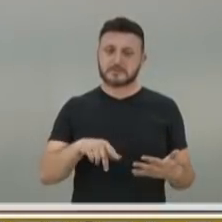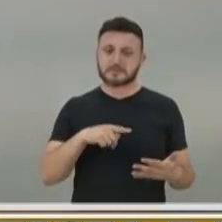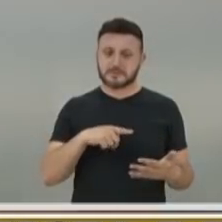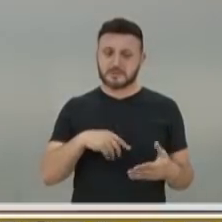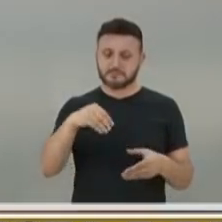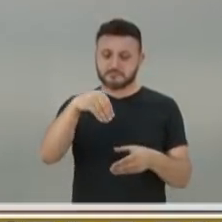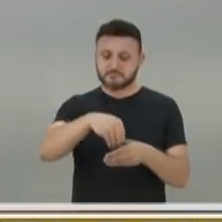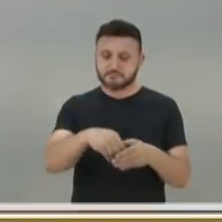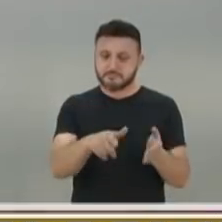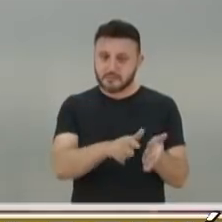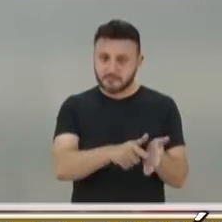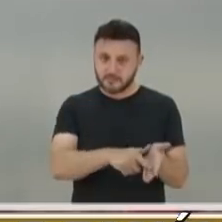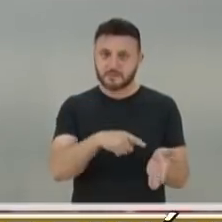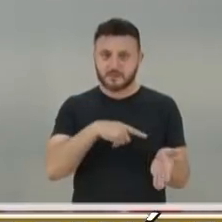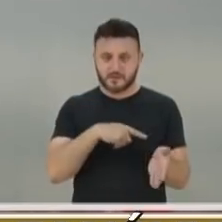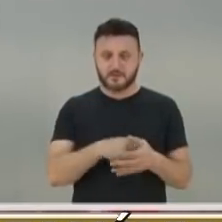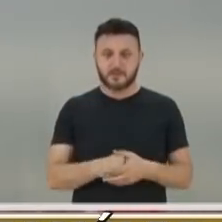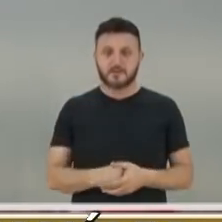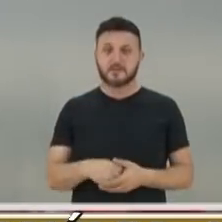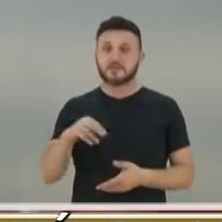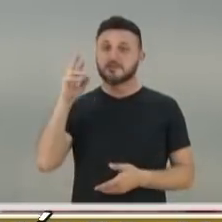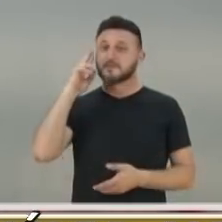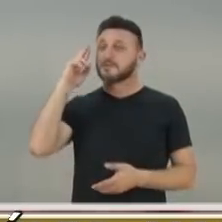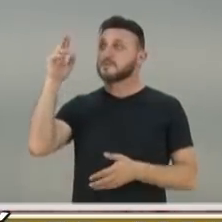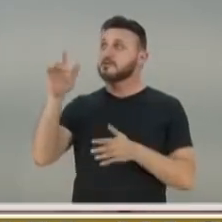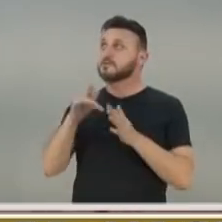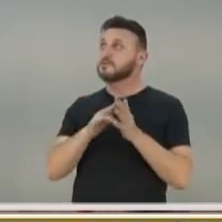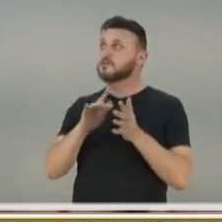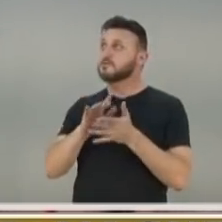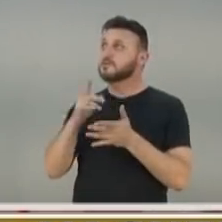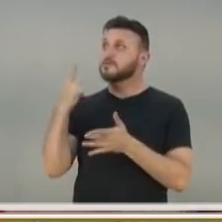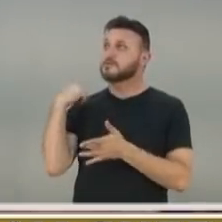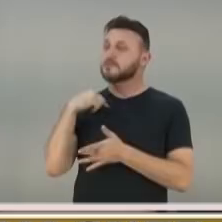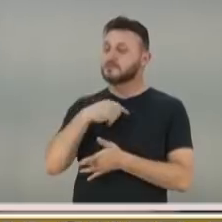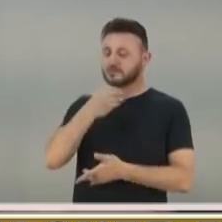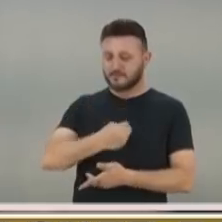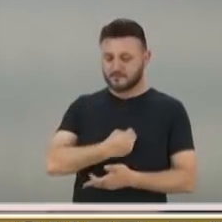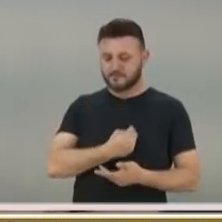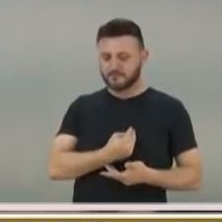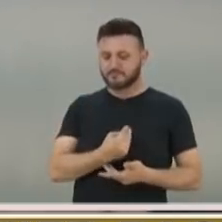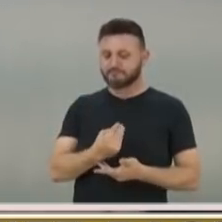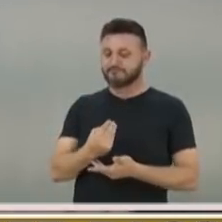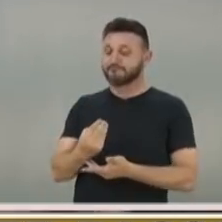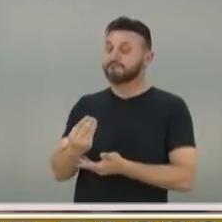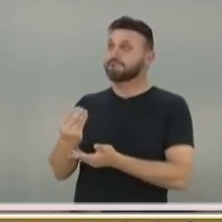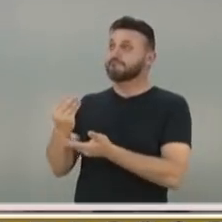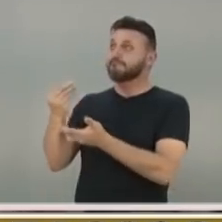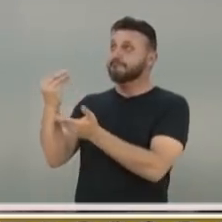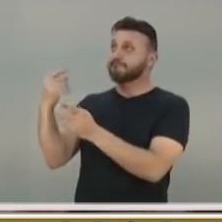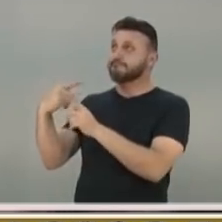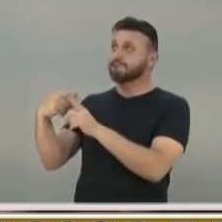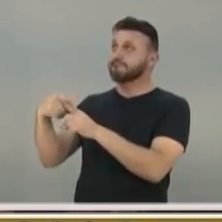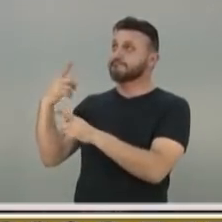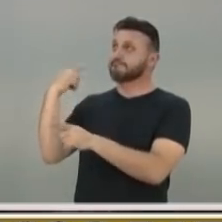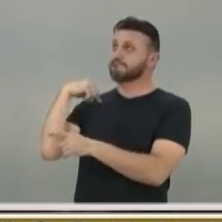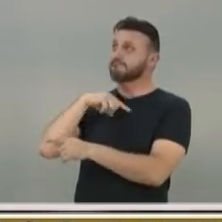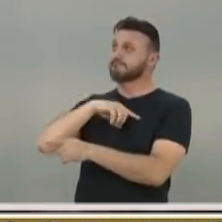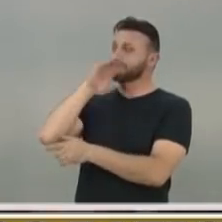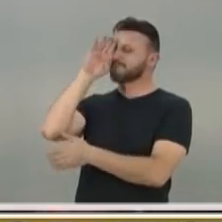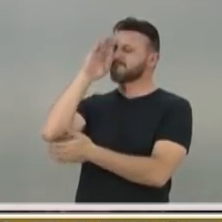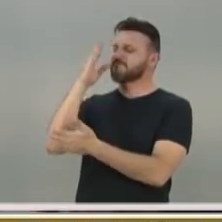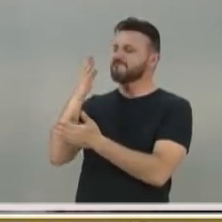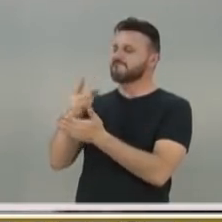Sim, Senhor Jesus. Nós os colocamos na vossa presença, porque nós acreditamos na força da